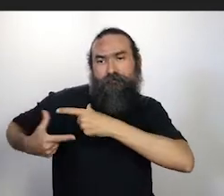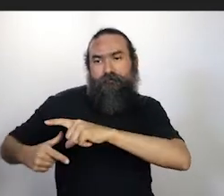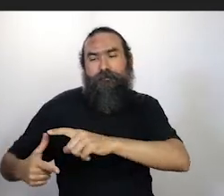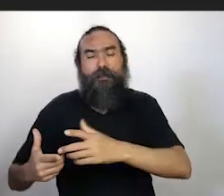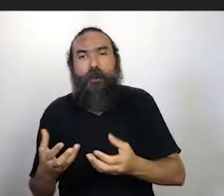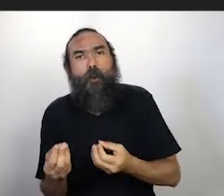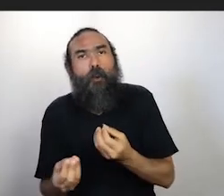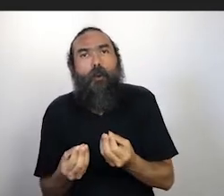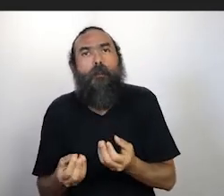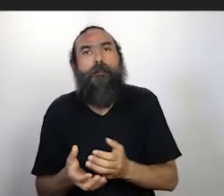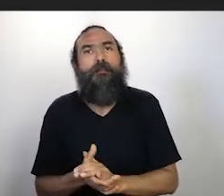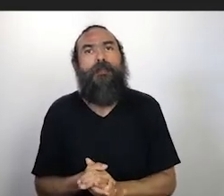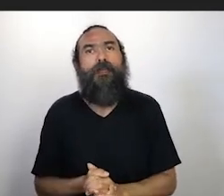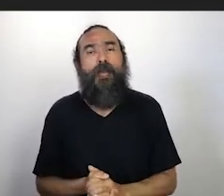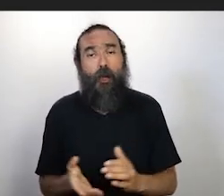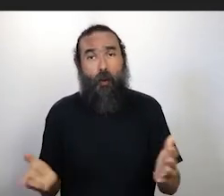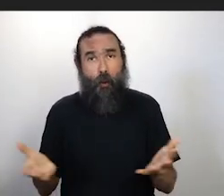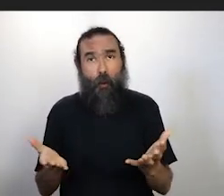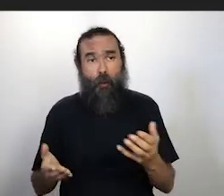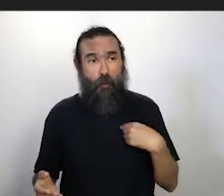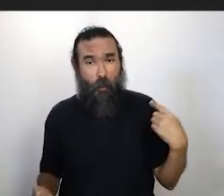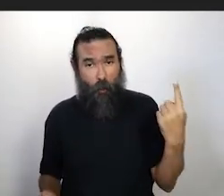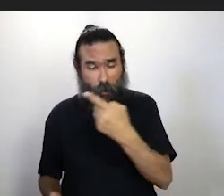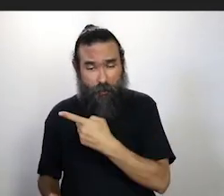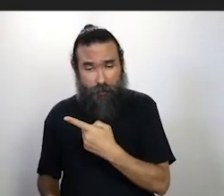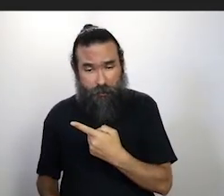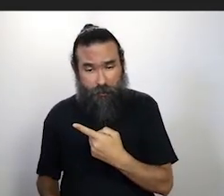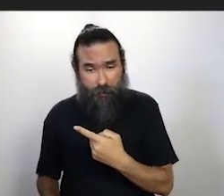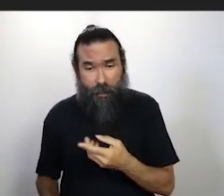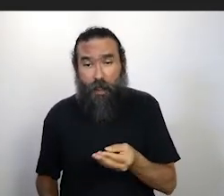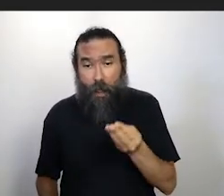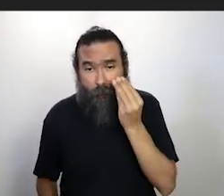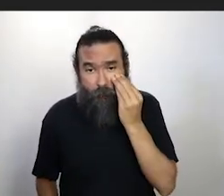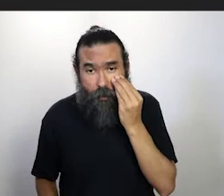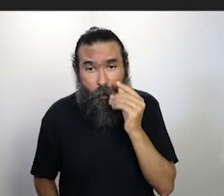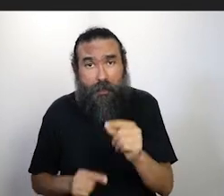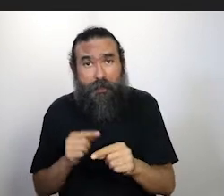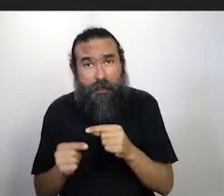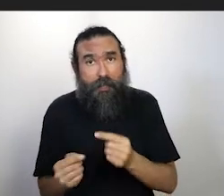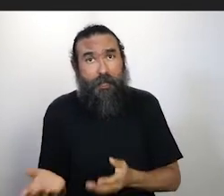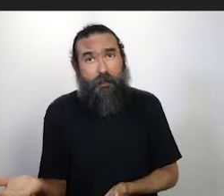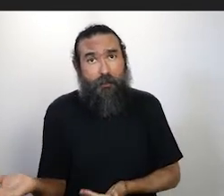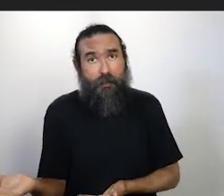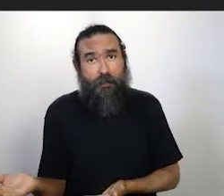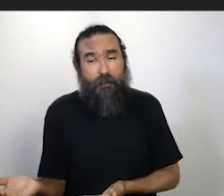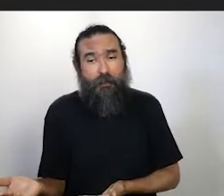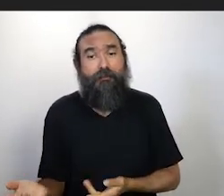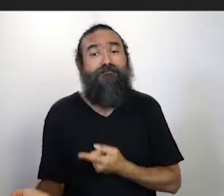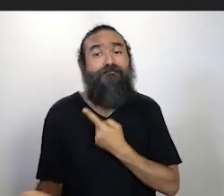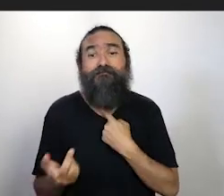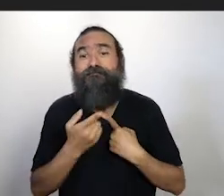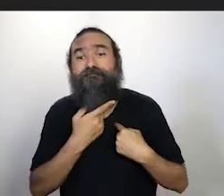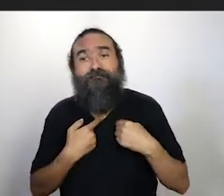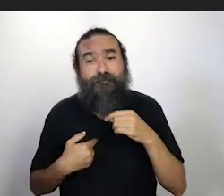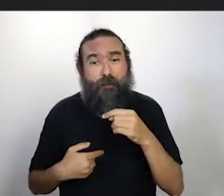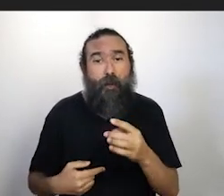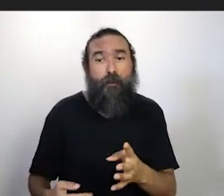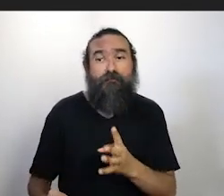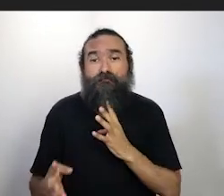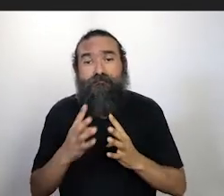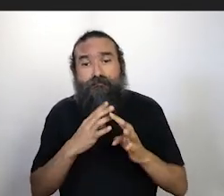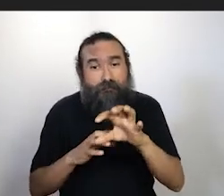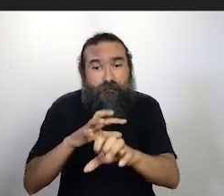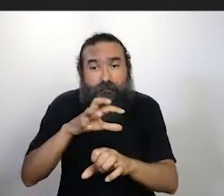do conhecimento. E hoje a gente percebe que a juventude ela busca muito mais